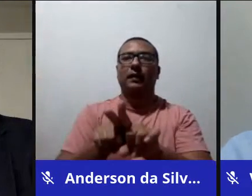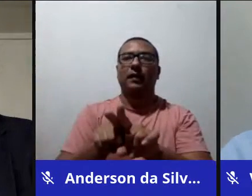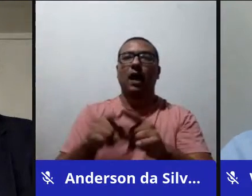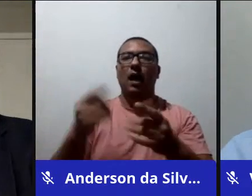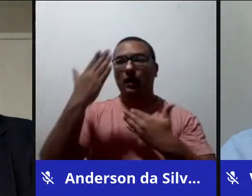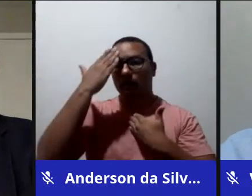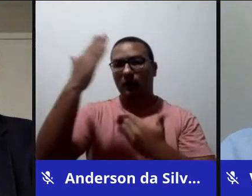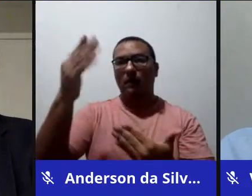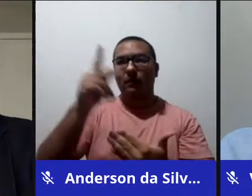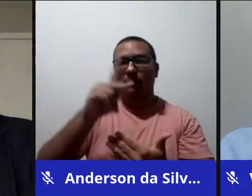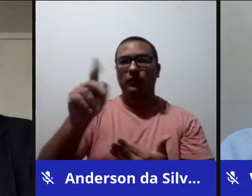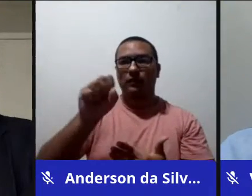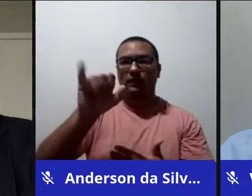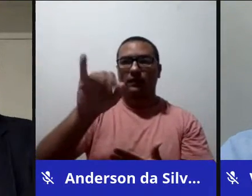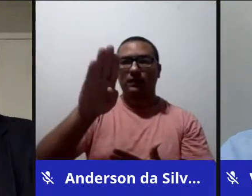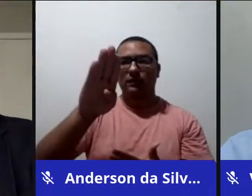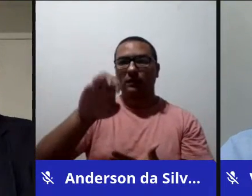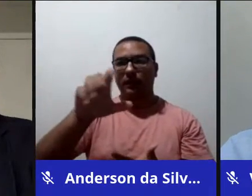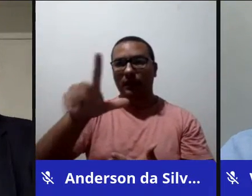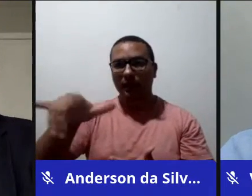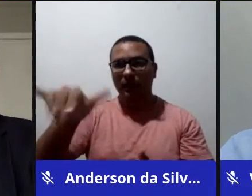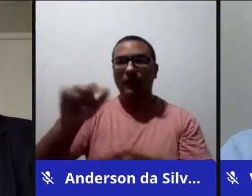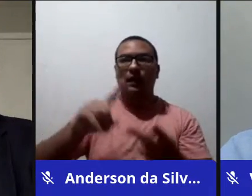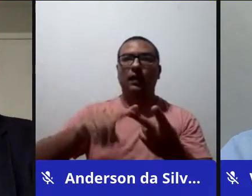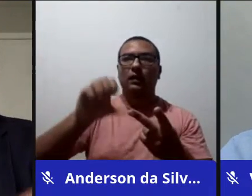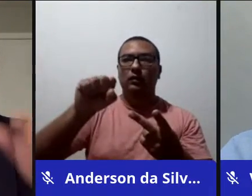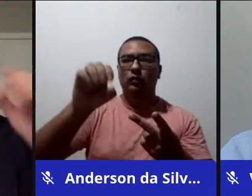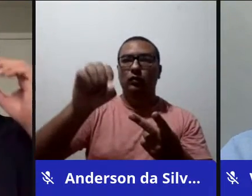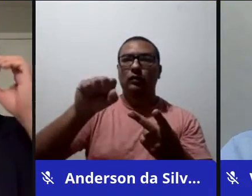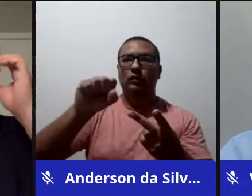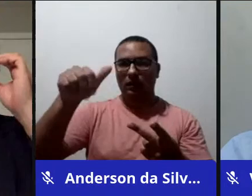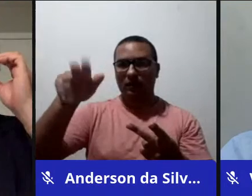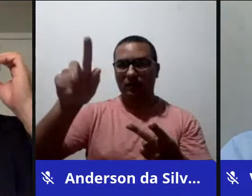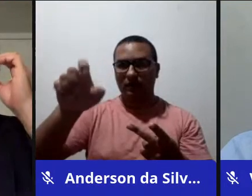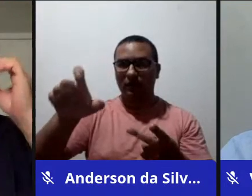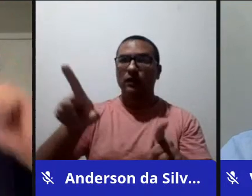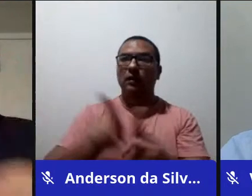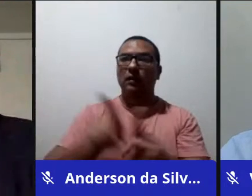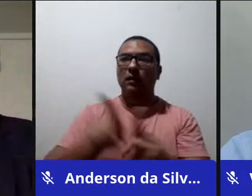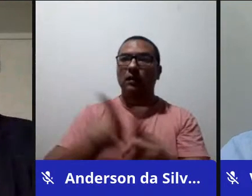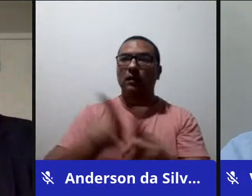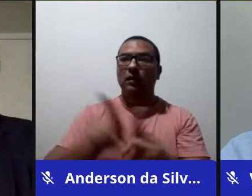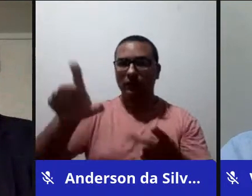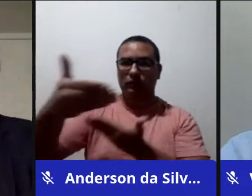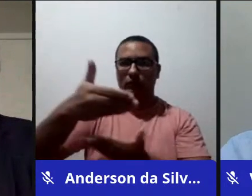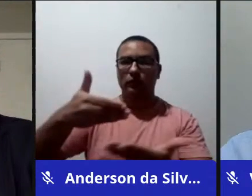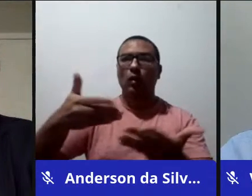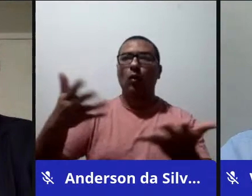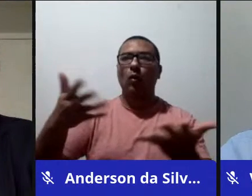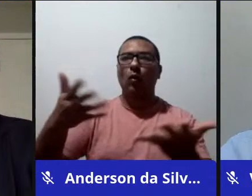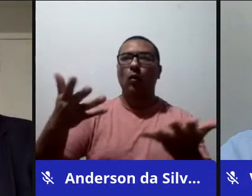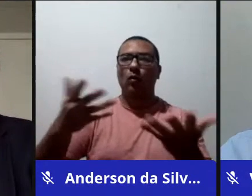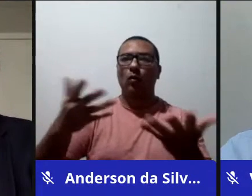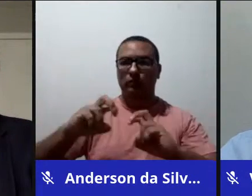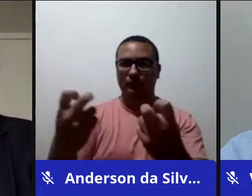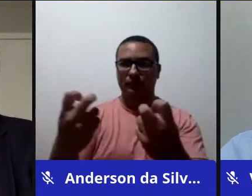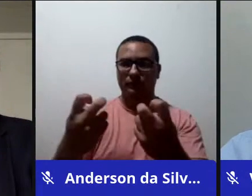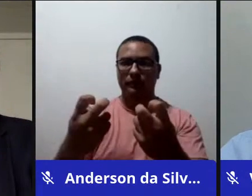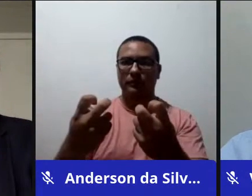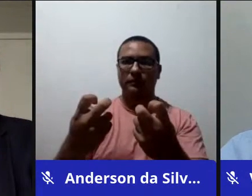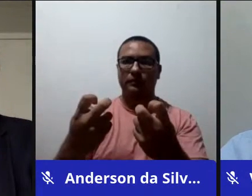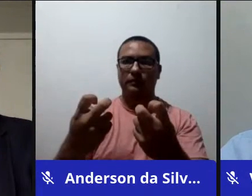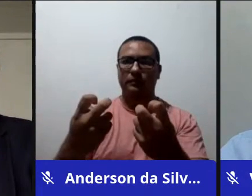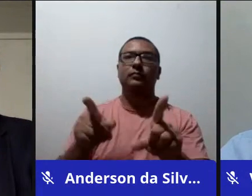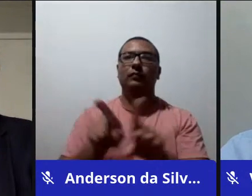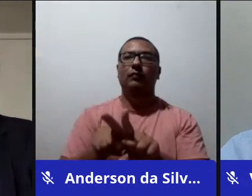professora Sibeli e a professora Solange por terem feito a mediação dessa mesa. E, assim, agradecimentos nunca